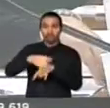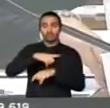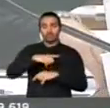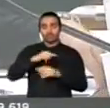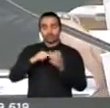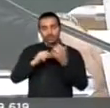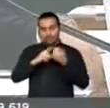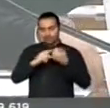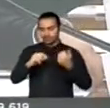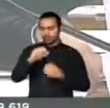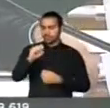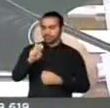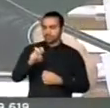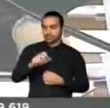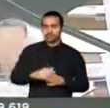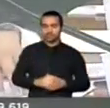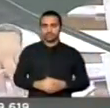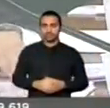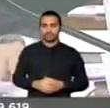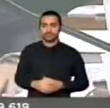85.